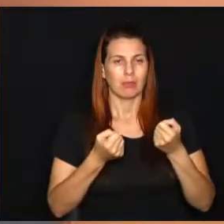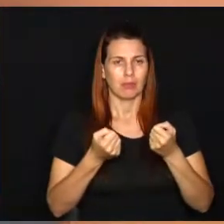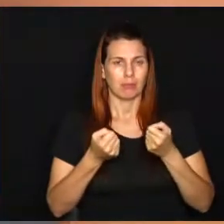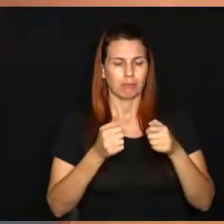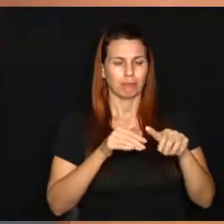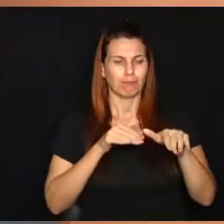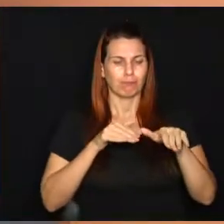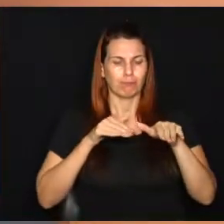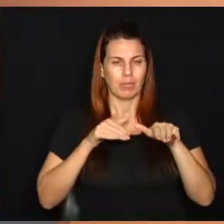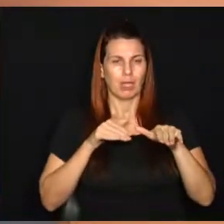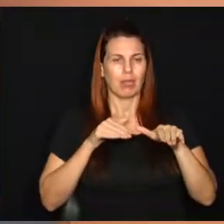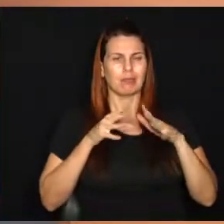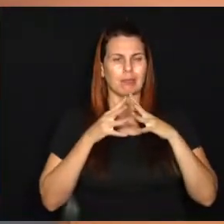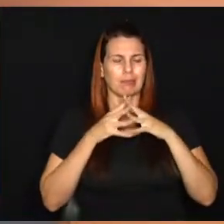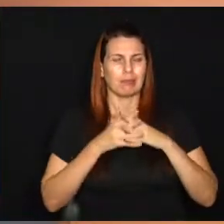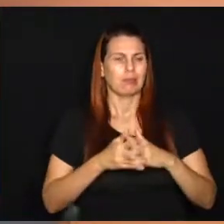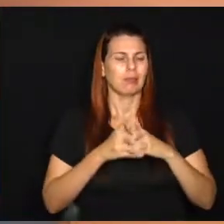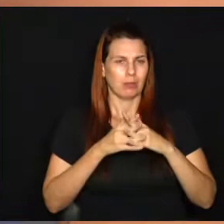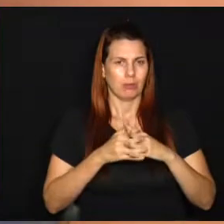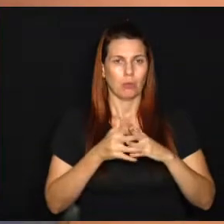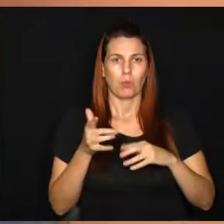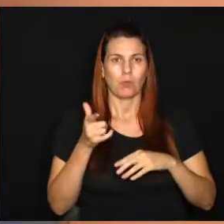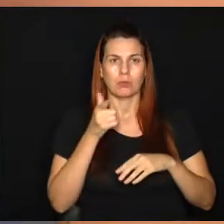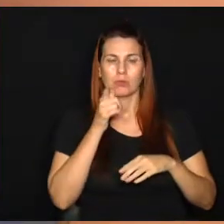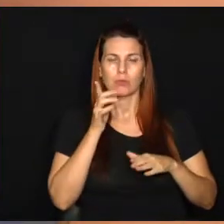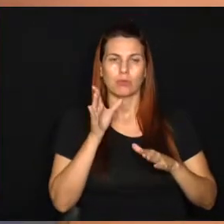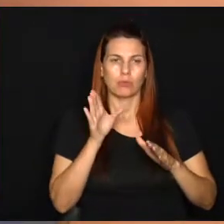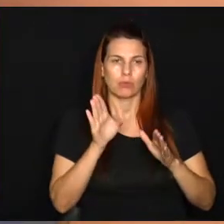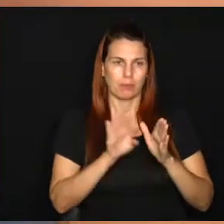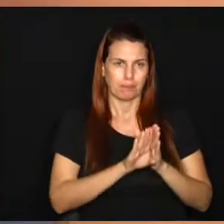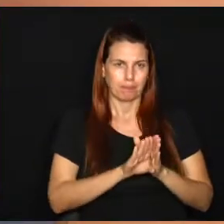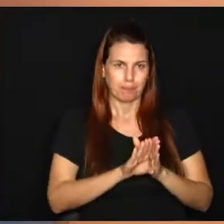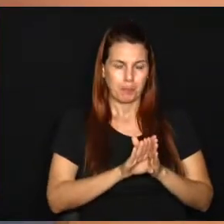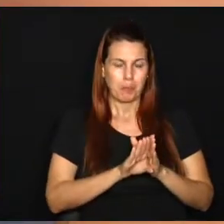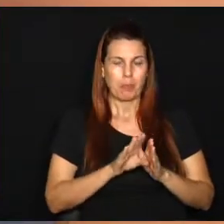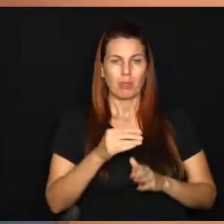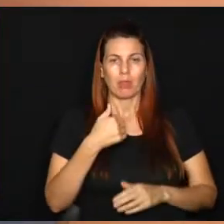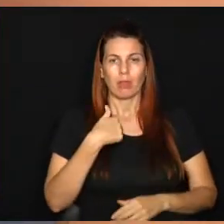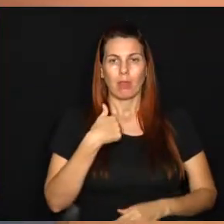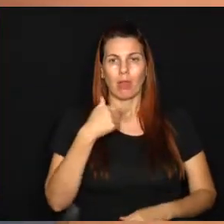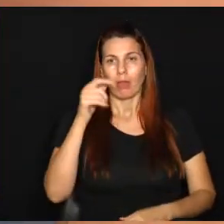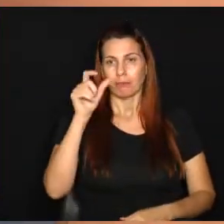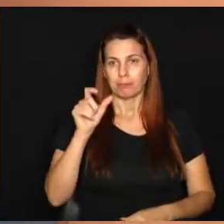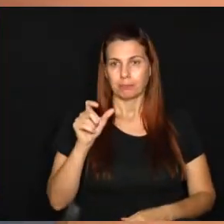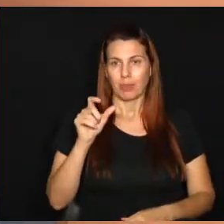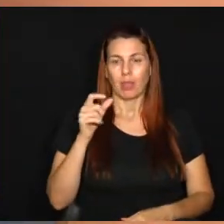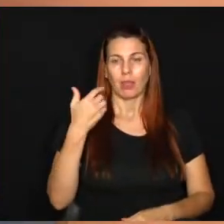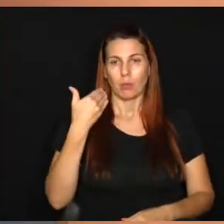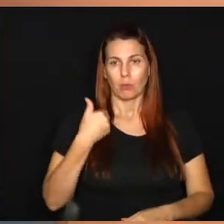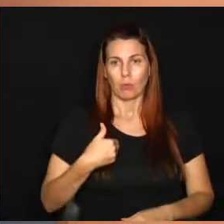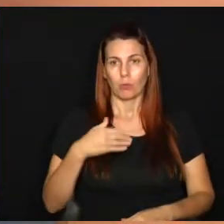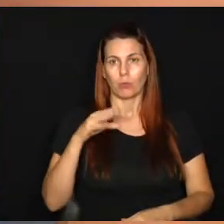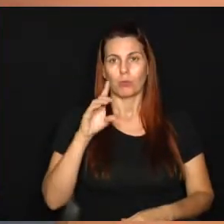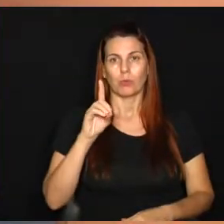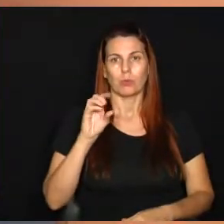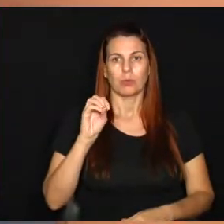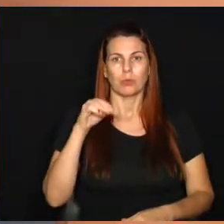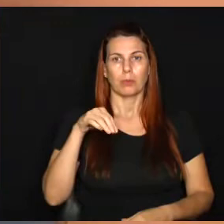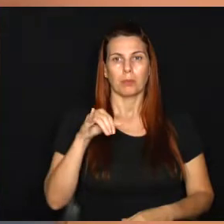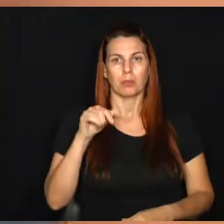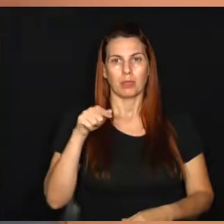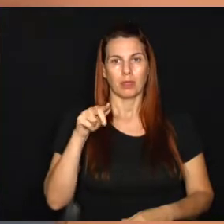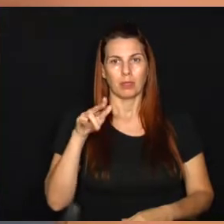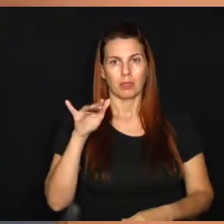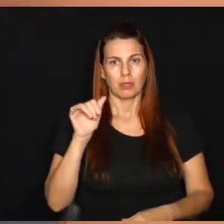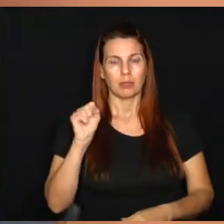se enrolou, não conseguiu chegar aqui. Eu sou a Domingas, eu sou de um grupo de mulheres na periferia, é um